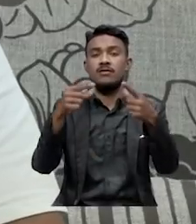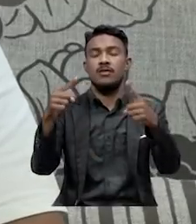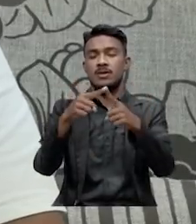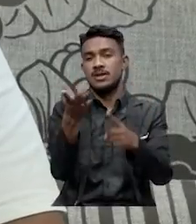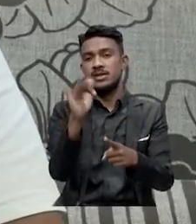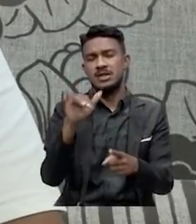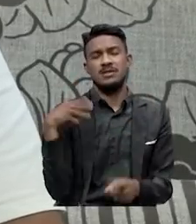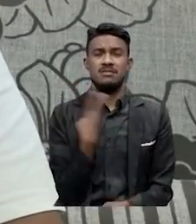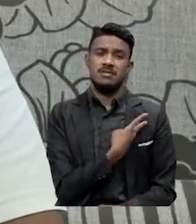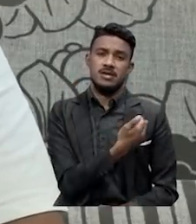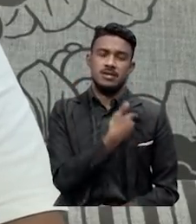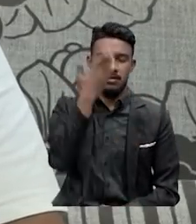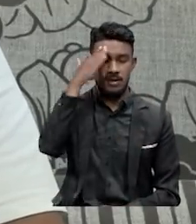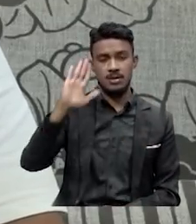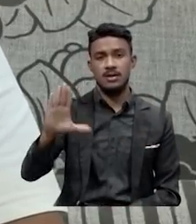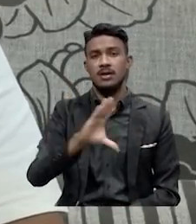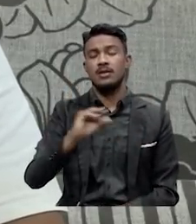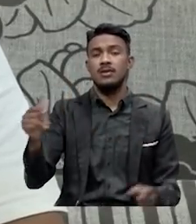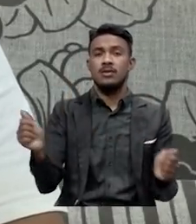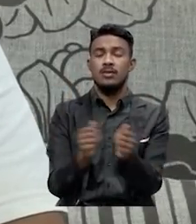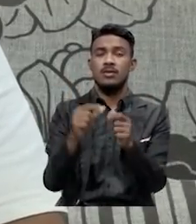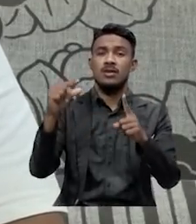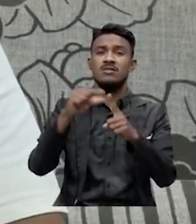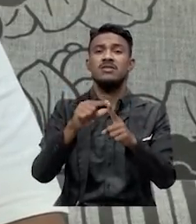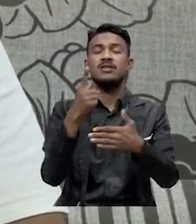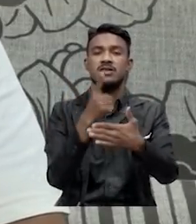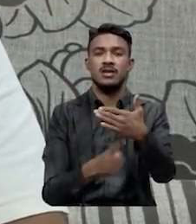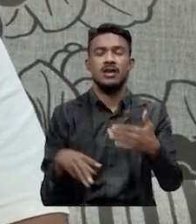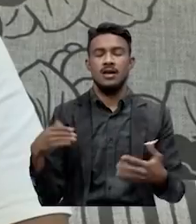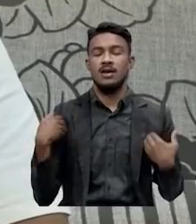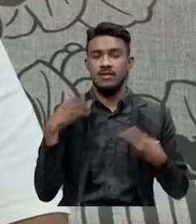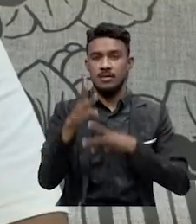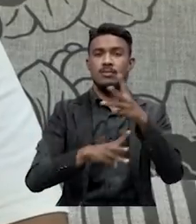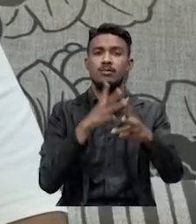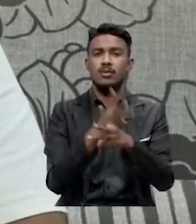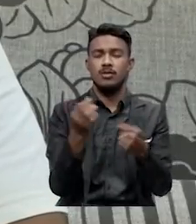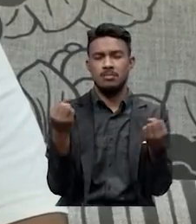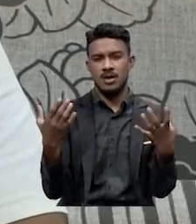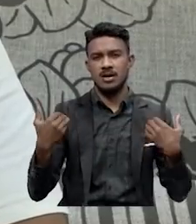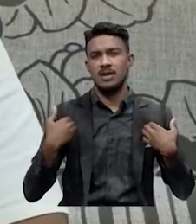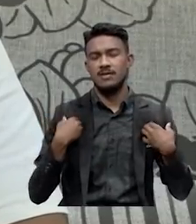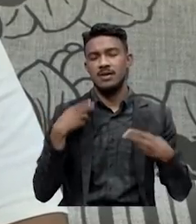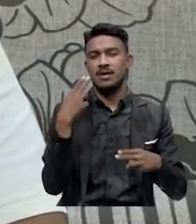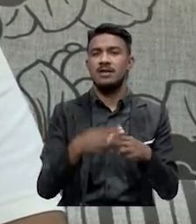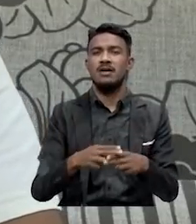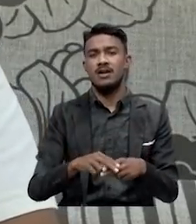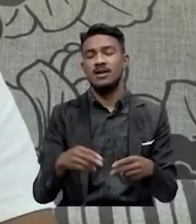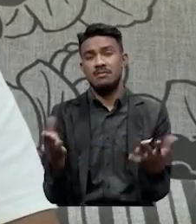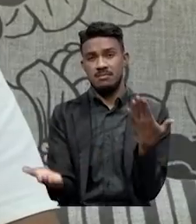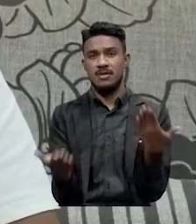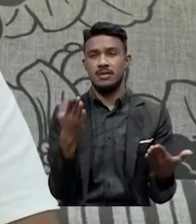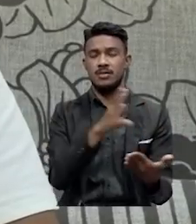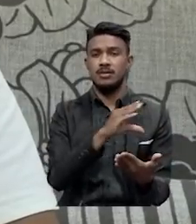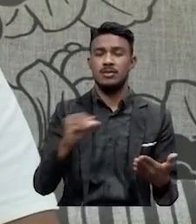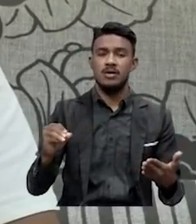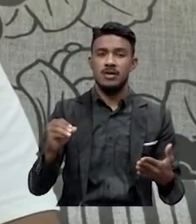ne kardial ti ho titulo saya. Ane san ia mundu tama itare kardial balung naro normal, kardial balu bolu kardial